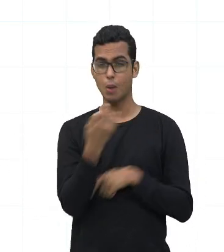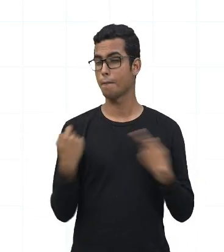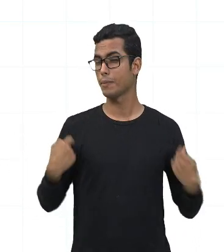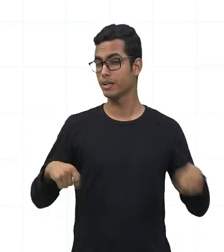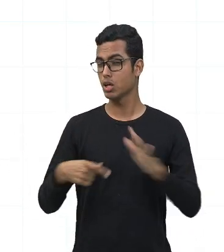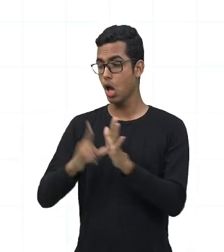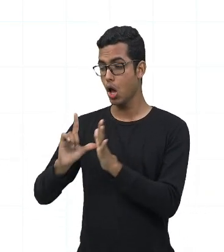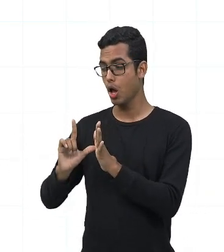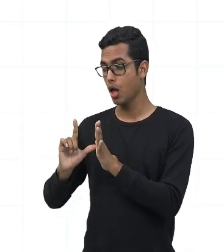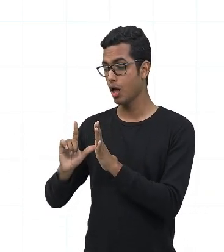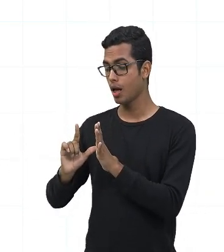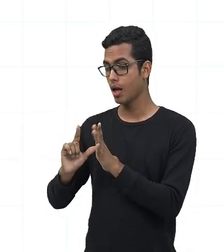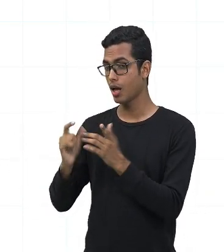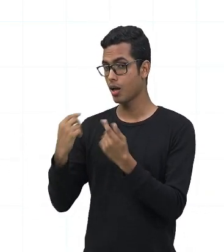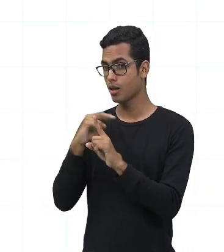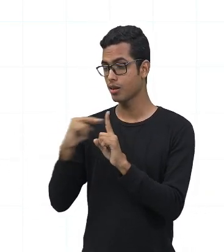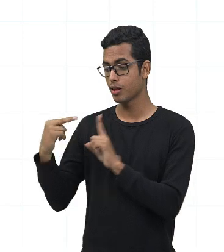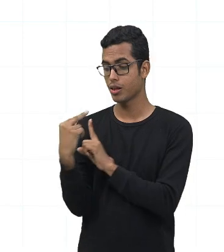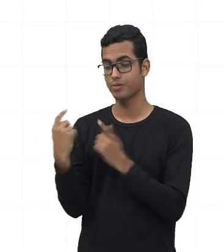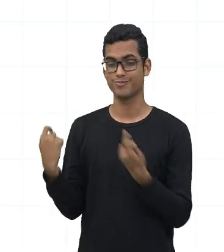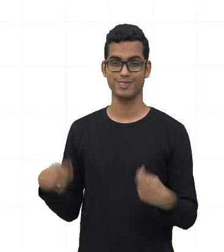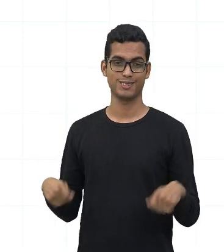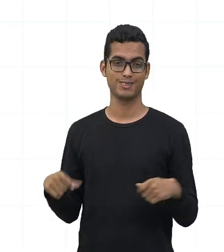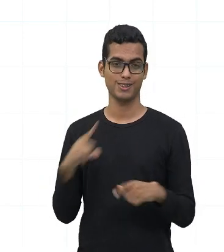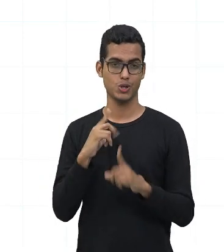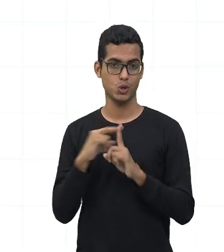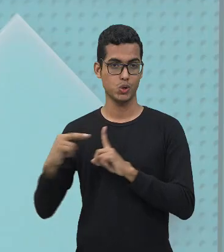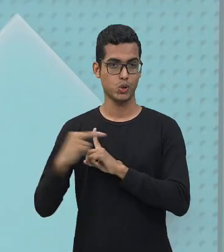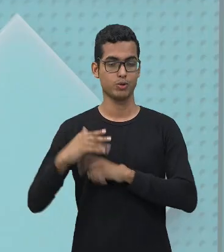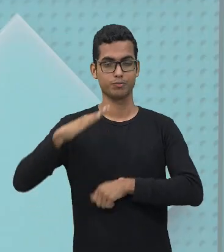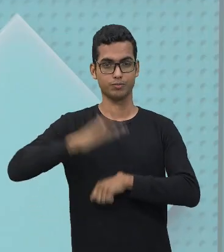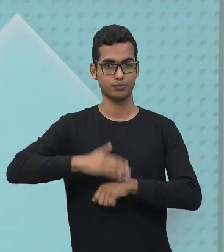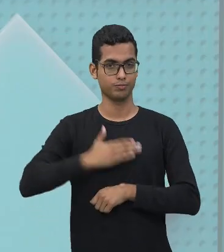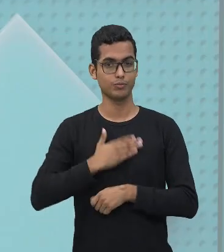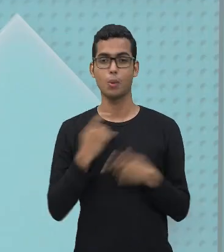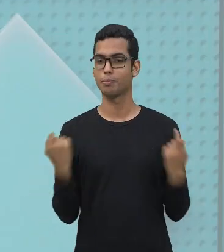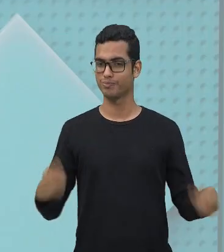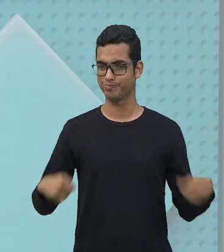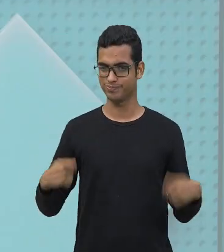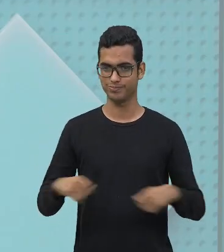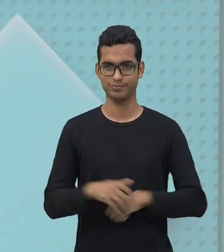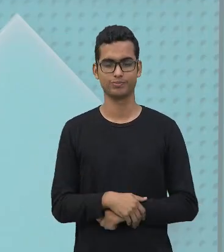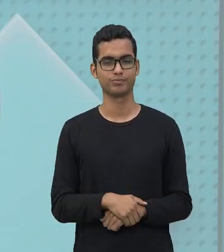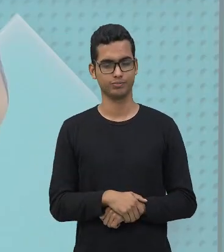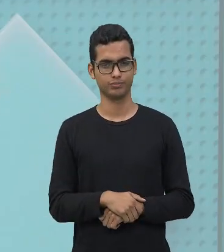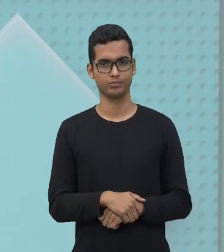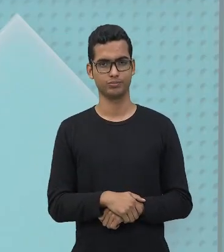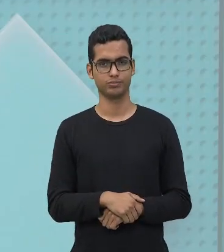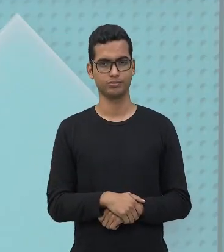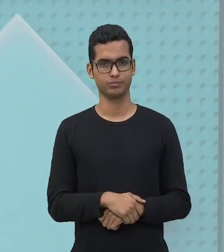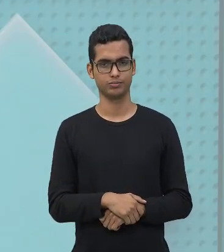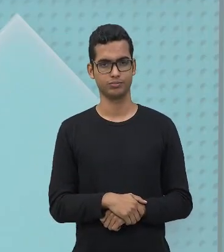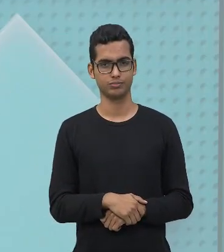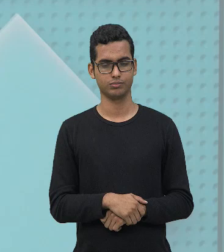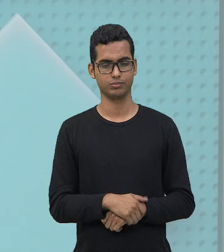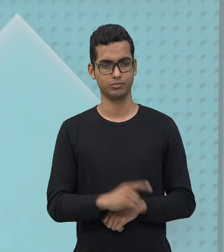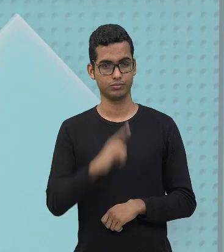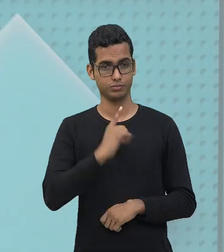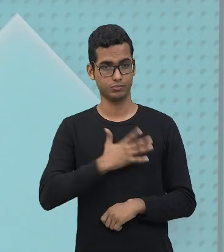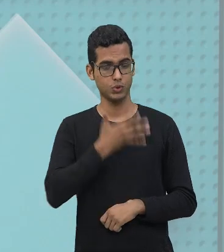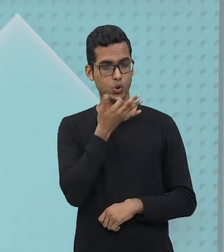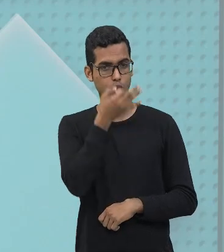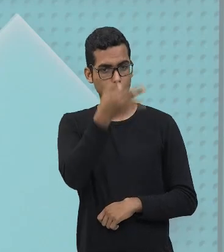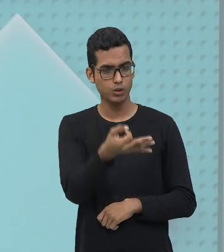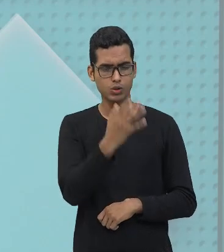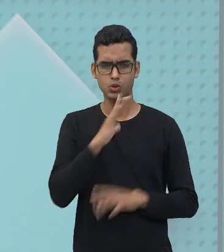um ponto de vista. O que é eu ter um ponto de vista? É eu ter a minha opinião.